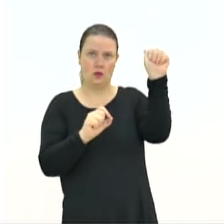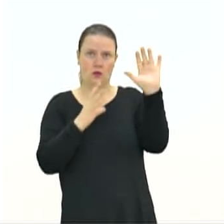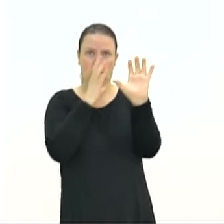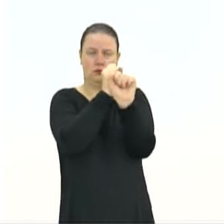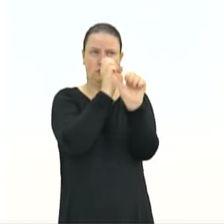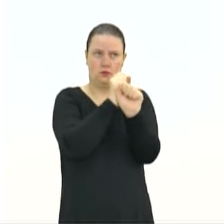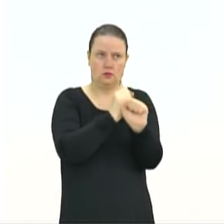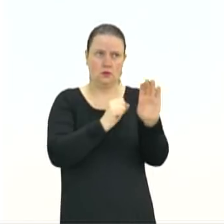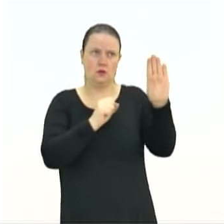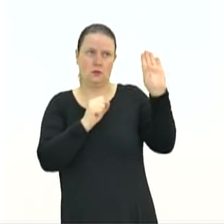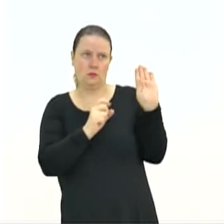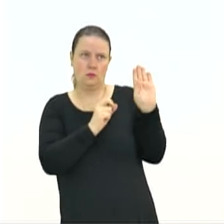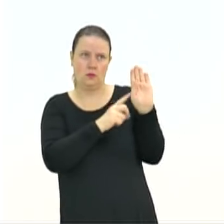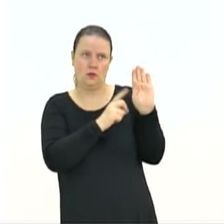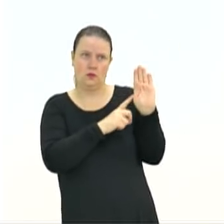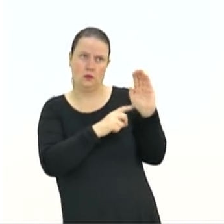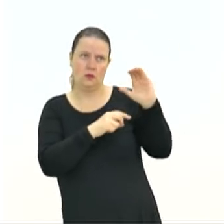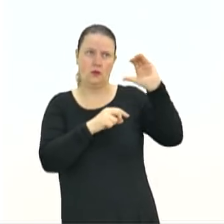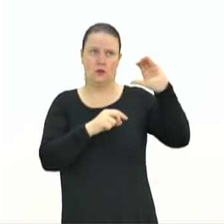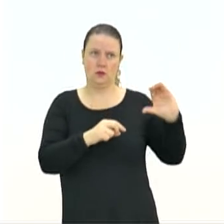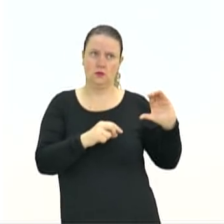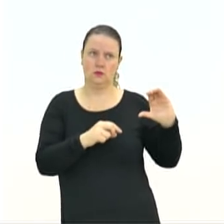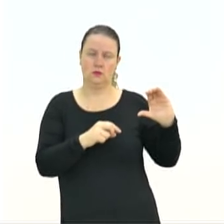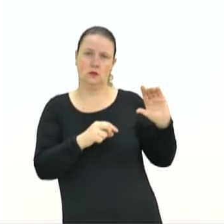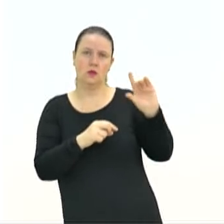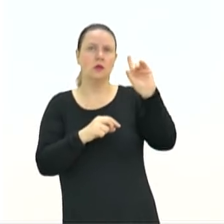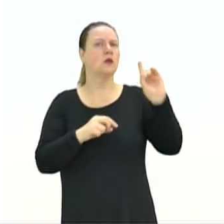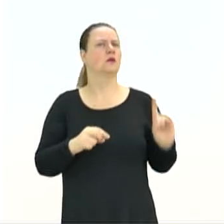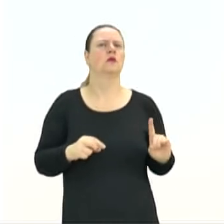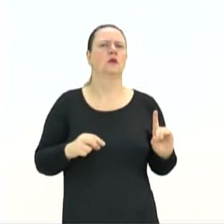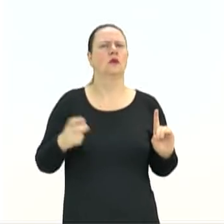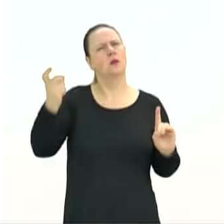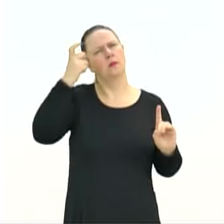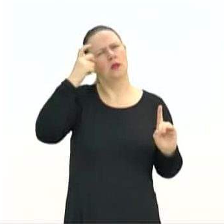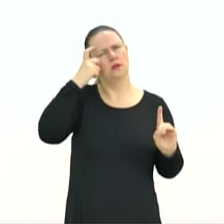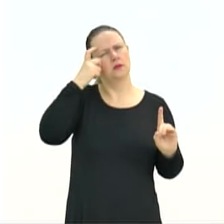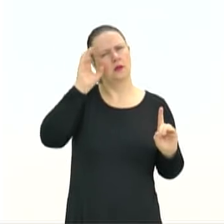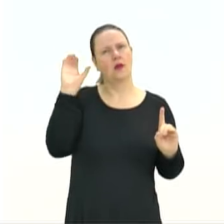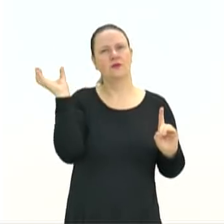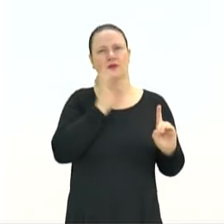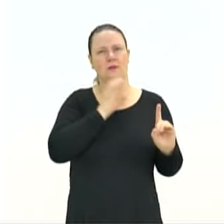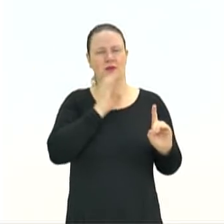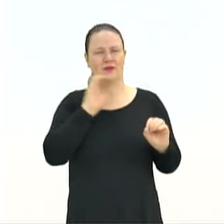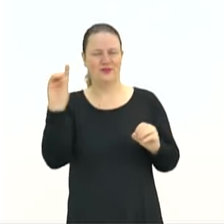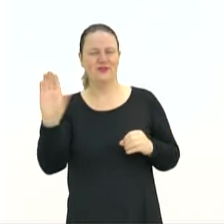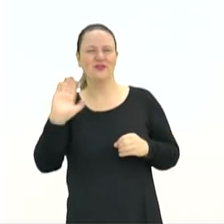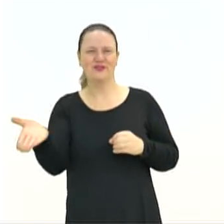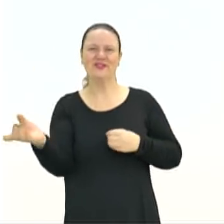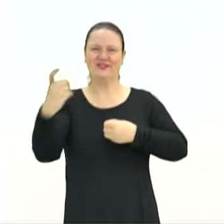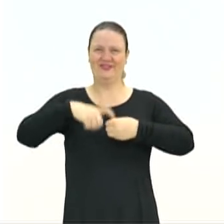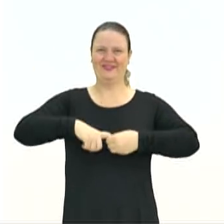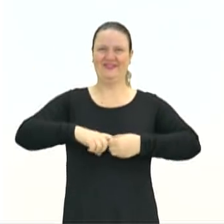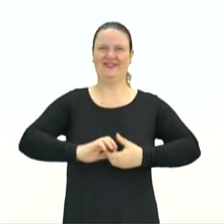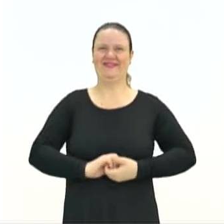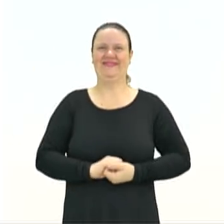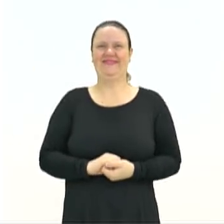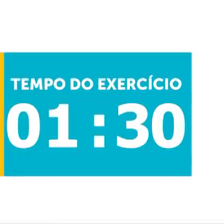biomassa? A energética ou a numérica e de biomassa? Pense aí e eu já volto com a resposta.